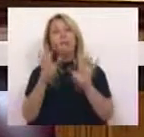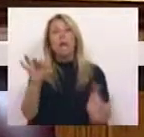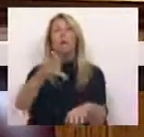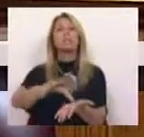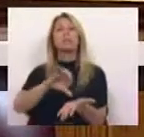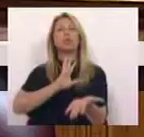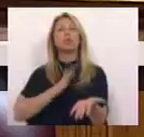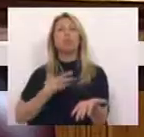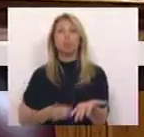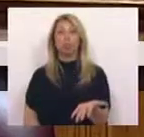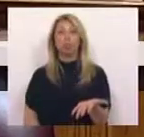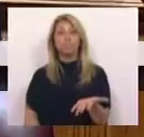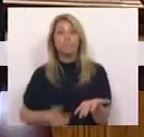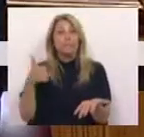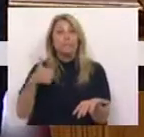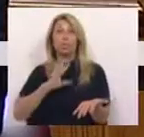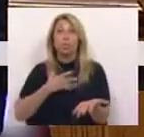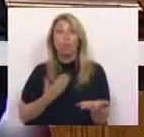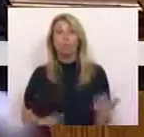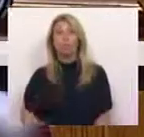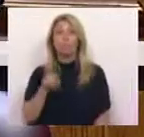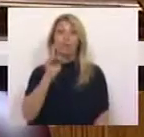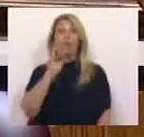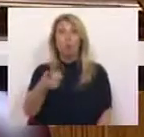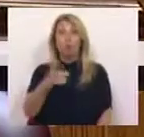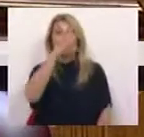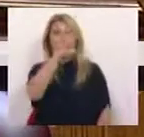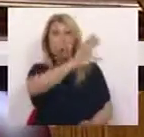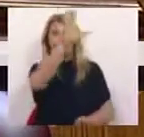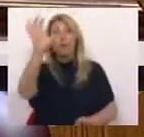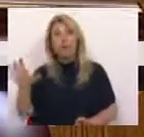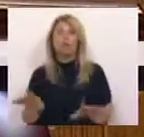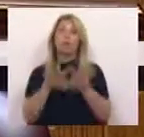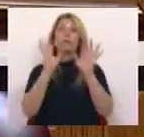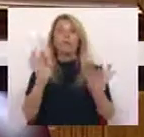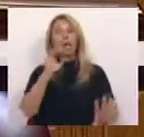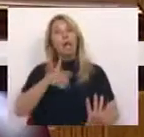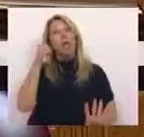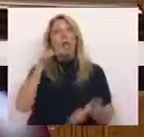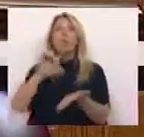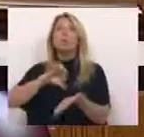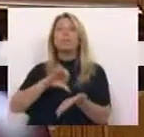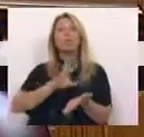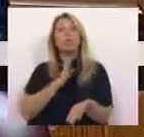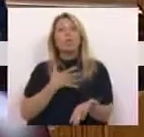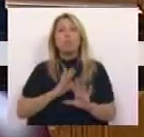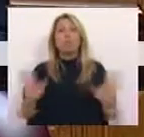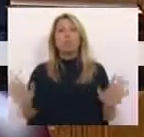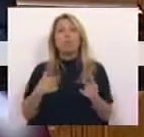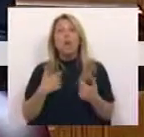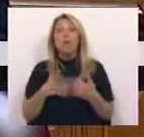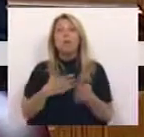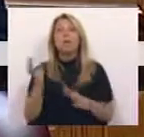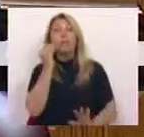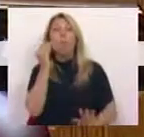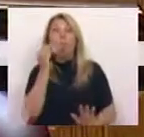mundo. O déficit imposto aos Estados como o centro do mundo, o fim em si mesmo, sem olhar a meios. O